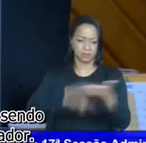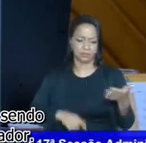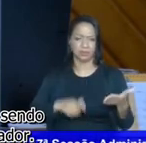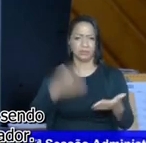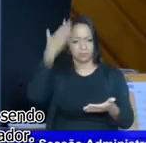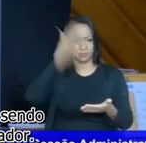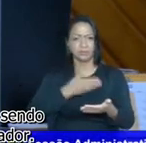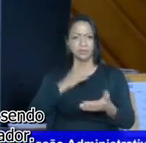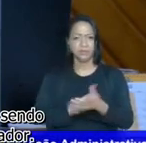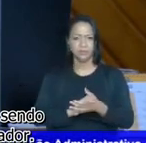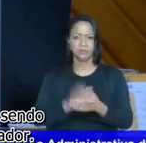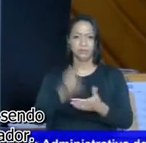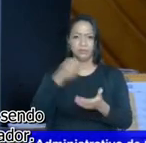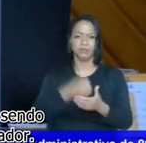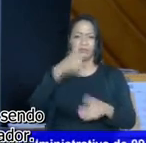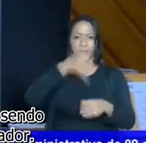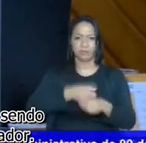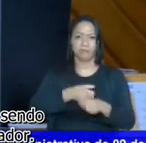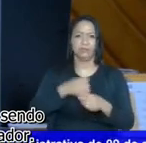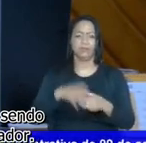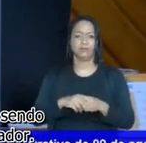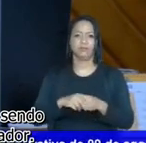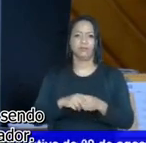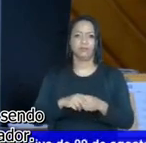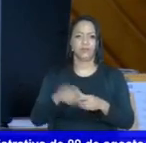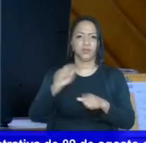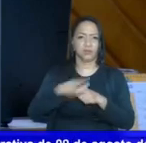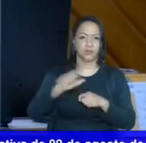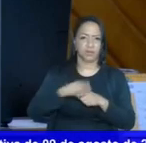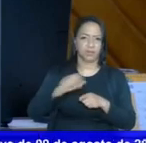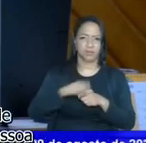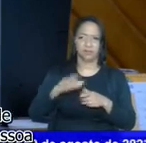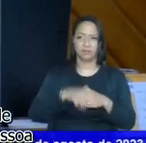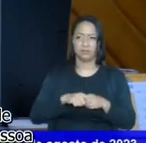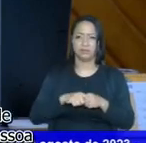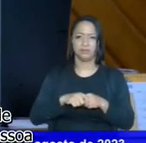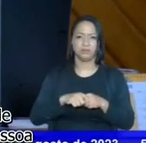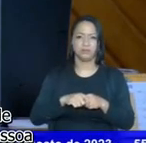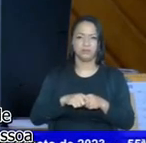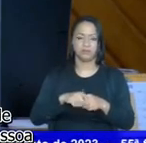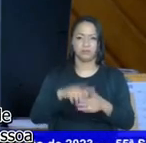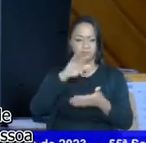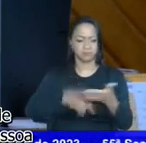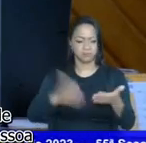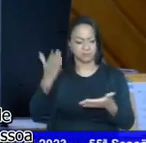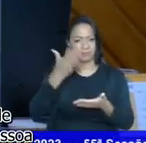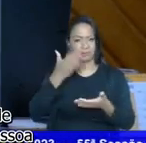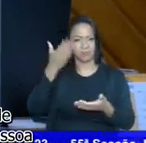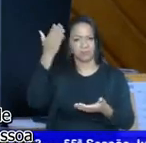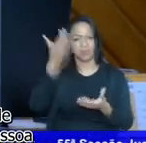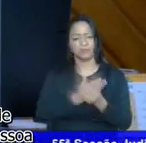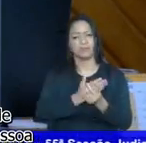13.000, sendo que o gasto com combustível ficou por conta do locador. E como eu trouxe a Vossas Excelências na data de